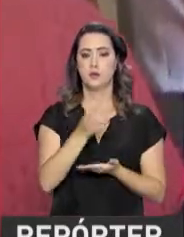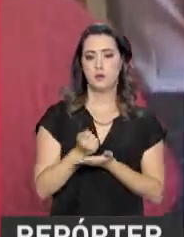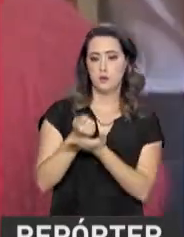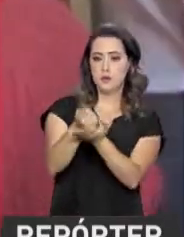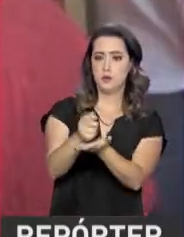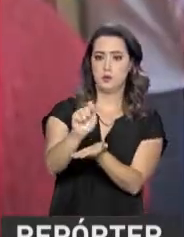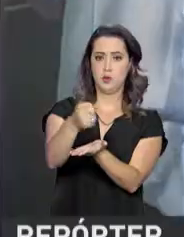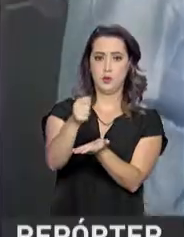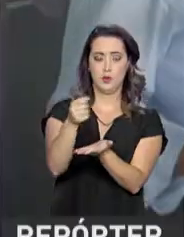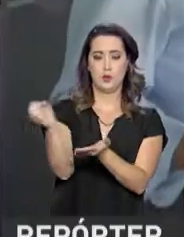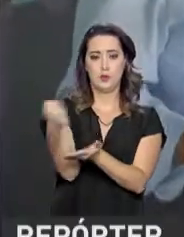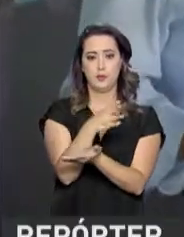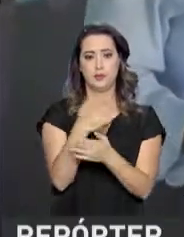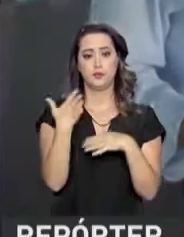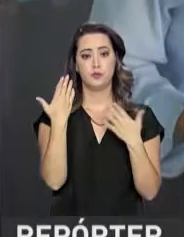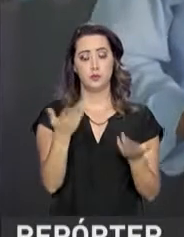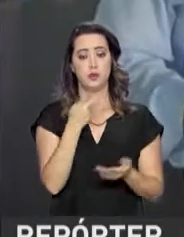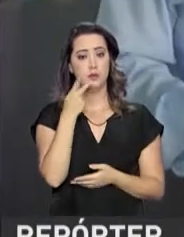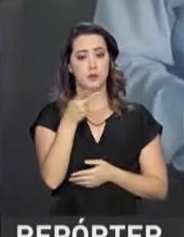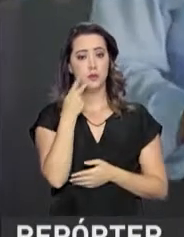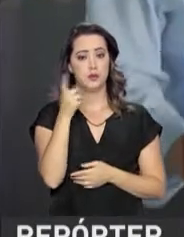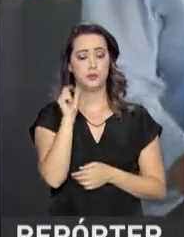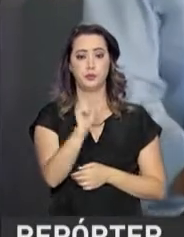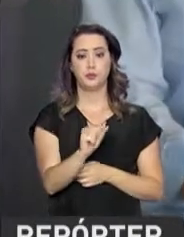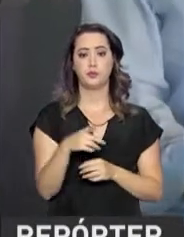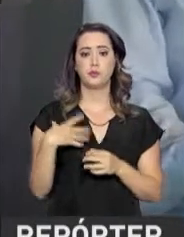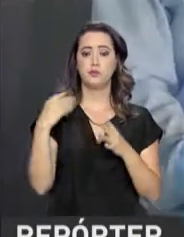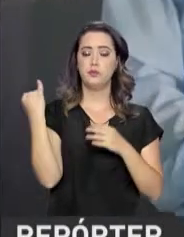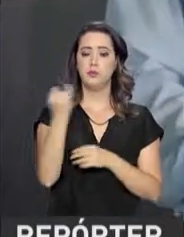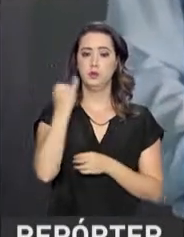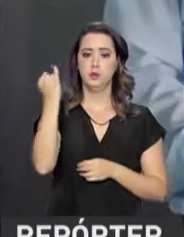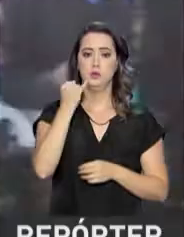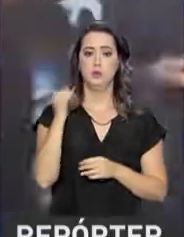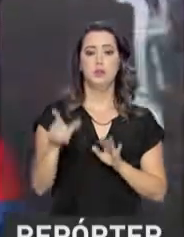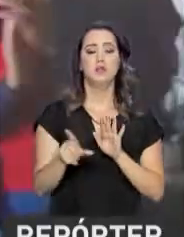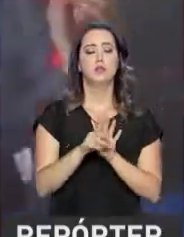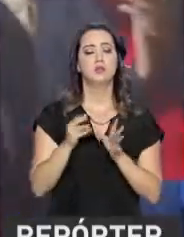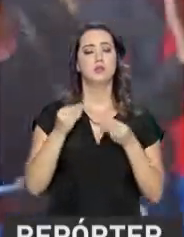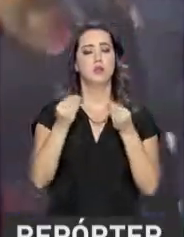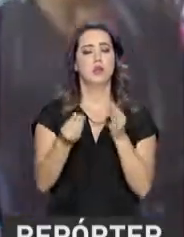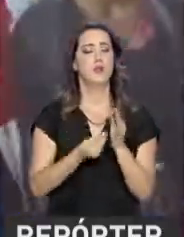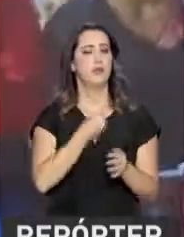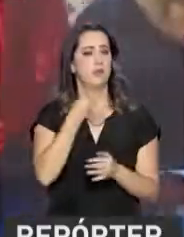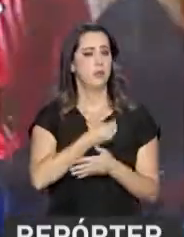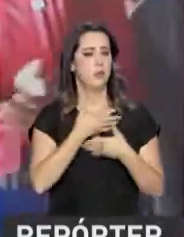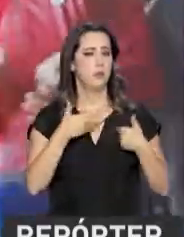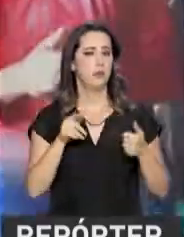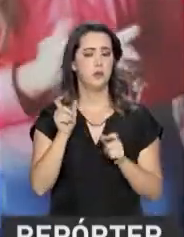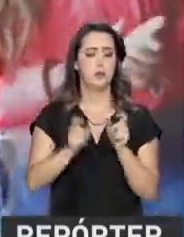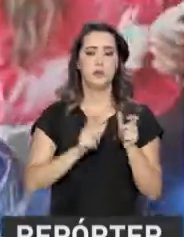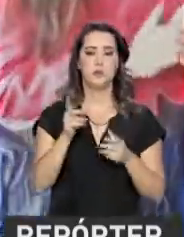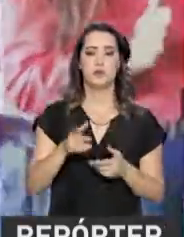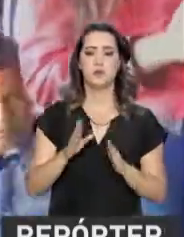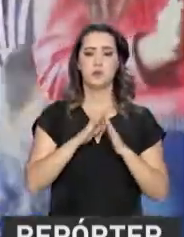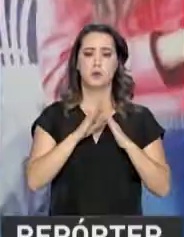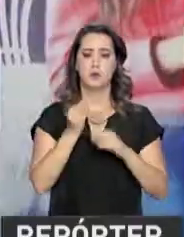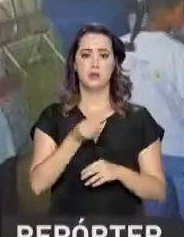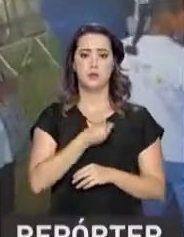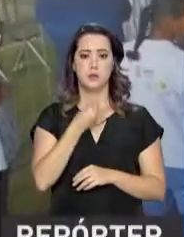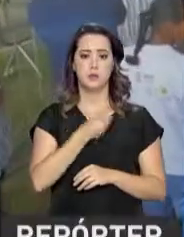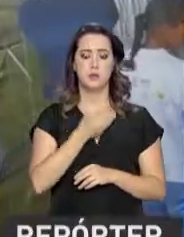chaves à proprietária. Durante o discurso, o presidente destacou que, além de garantir moradia, o programa Minha Casa Minha